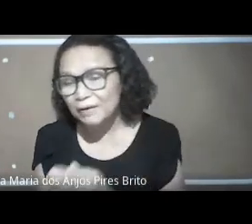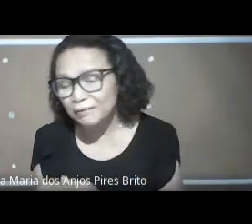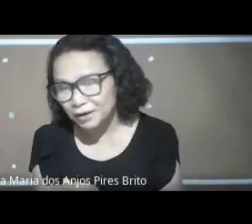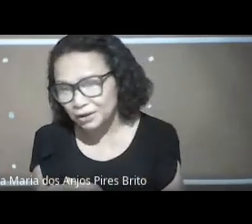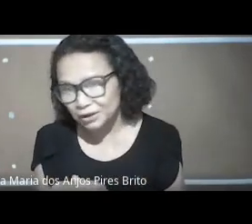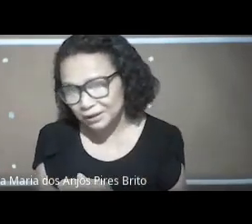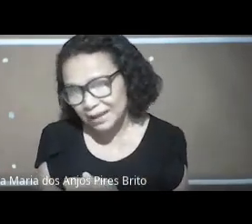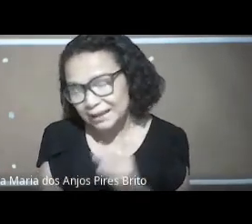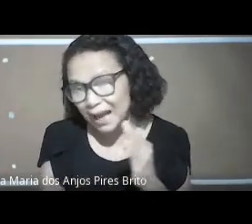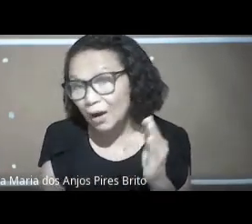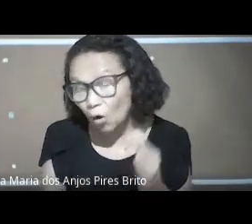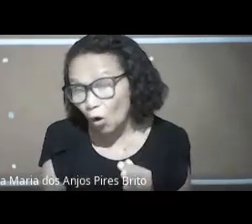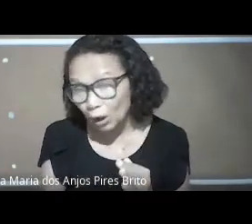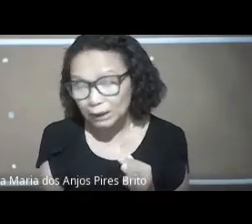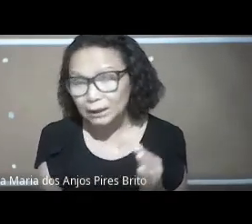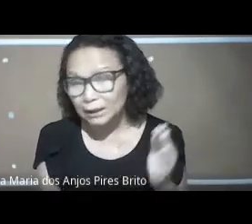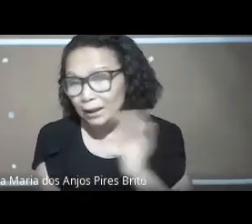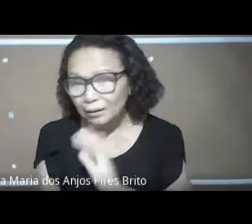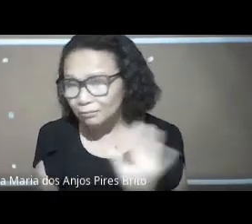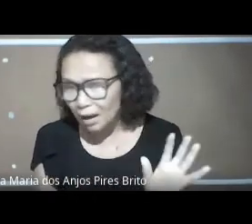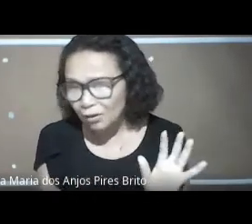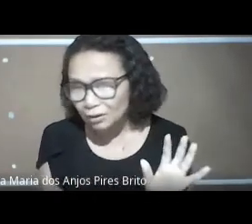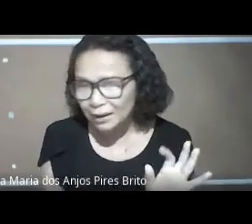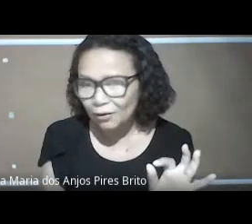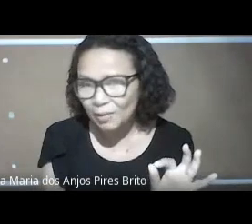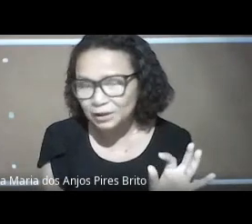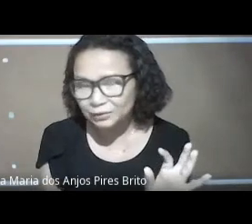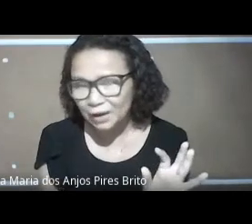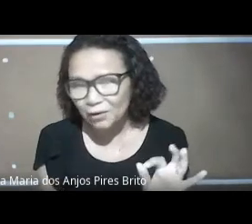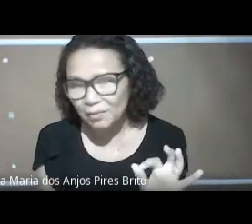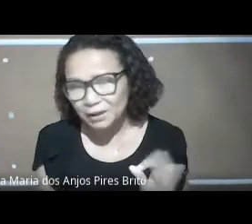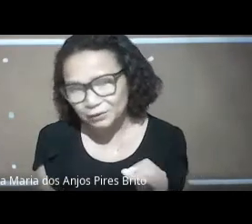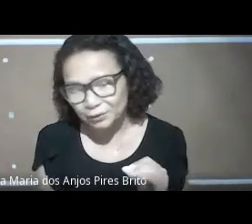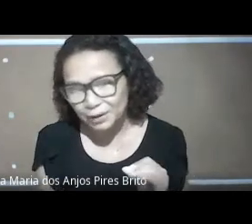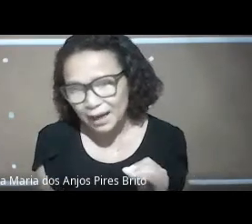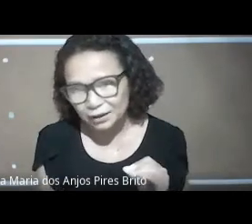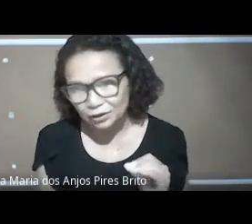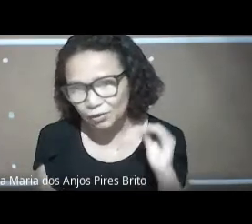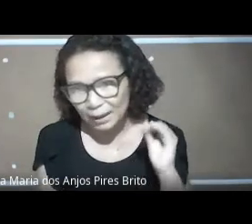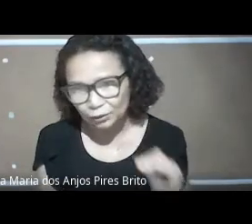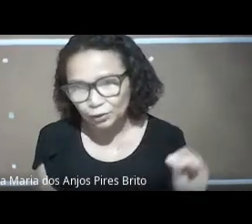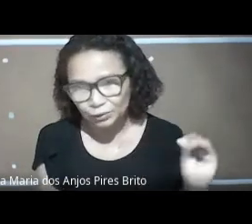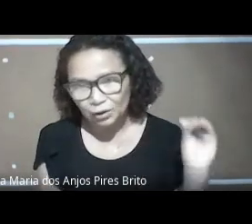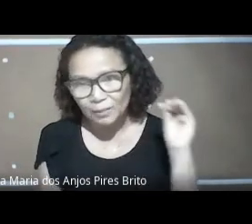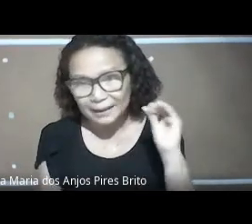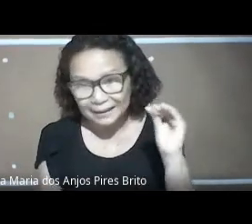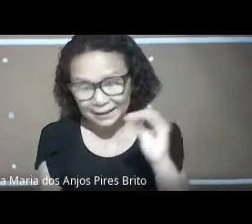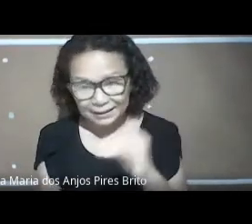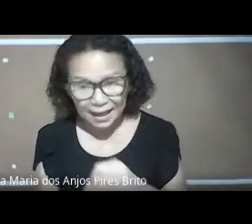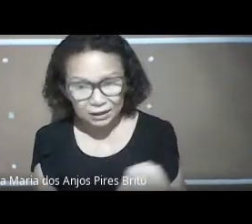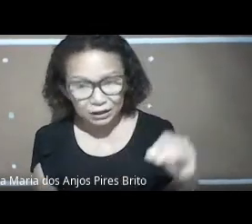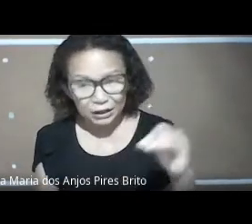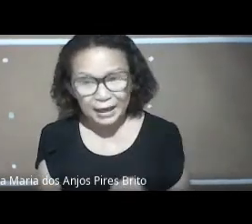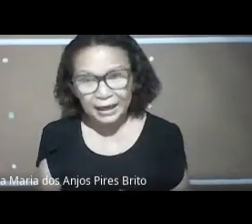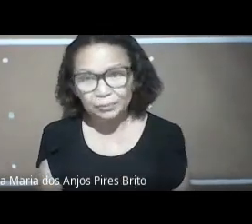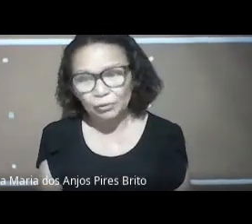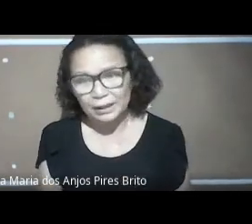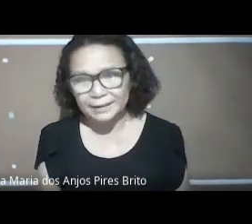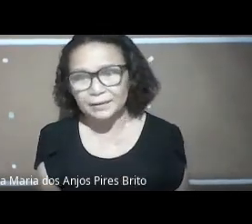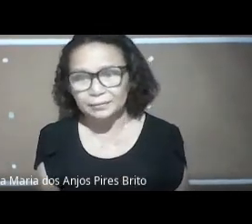que tu já vistes até agora, teve alguma dificuldade, alguma dúvida, alguma necessidade